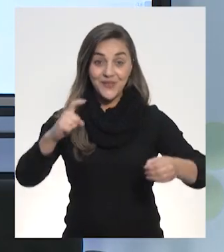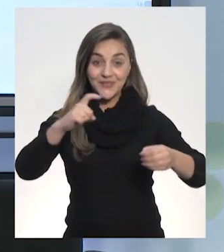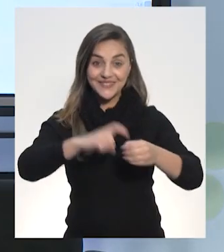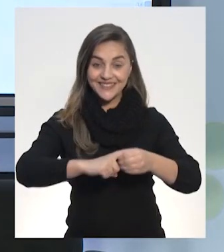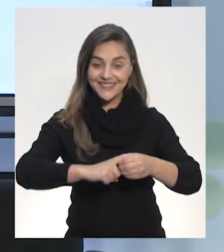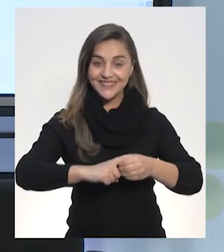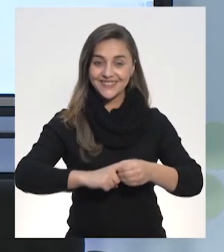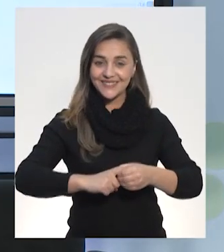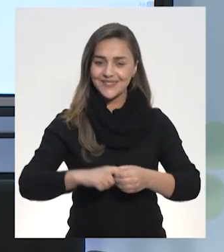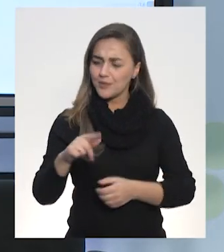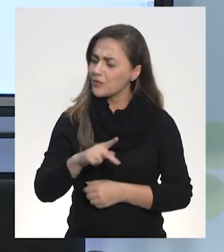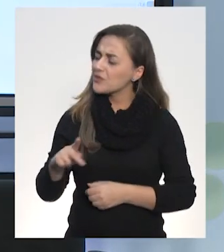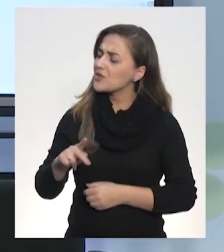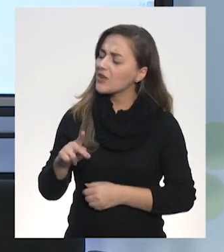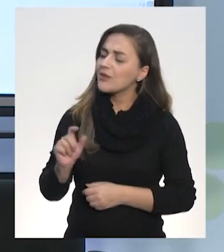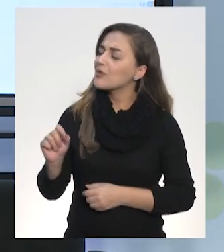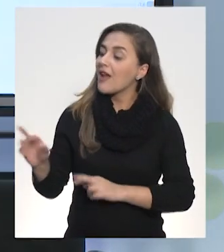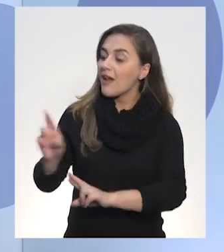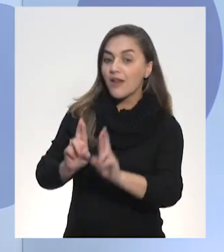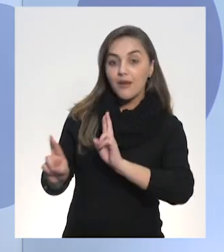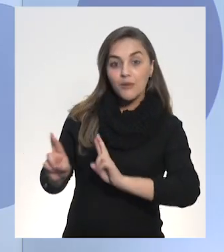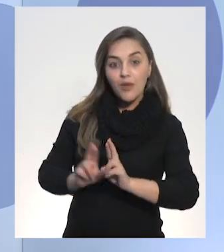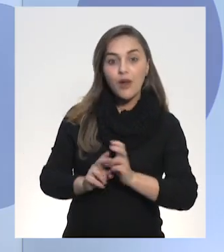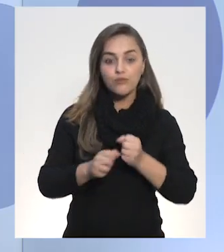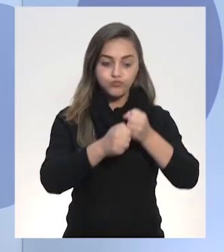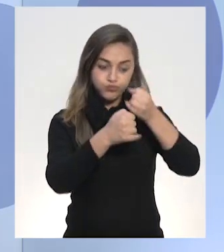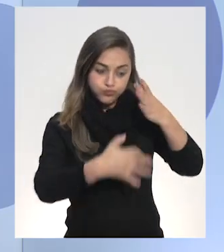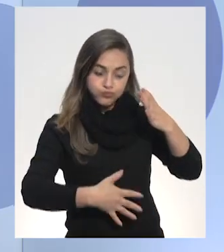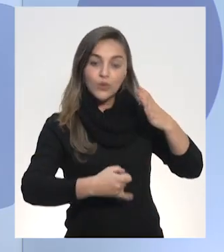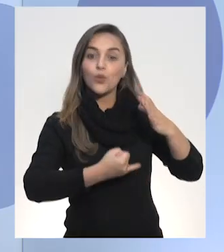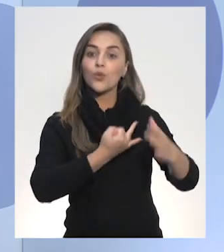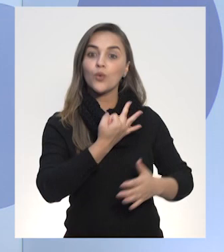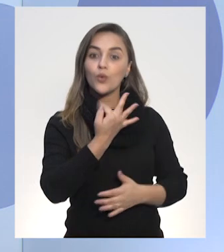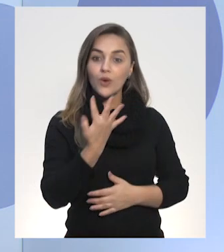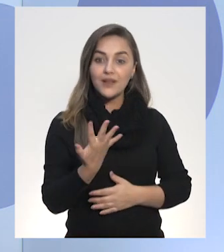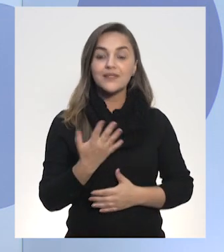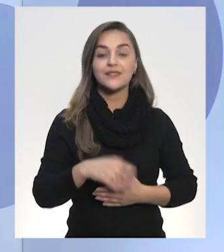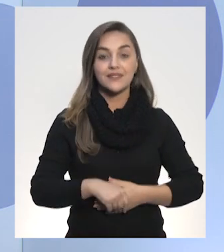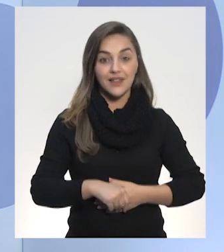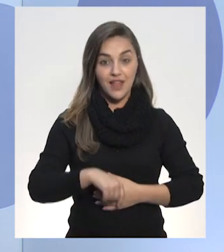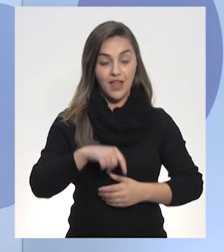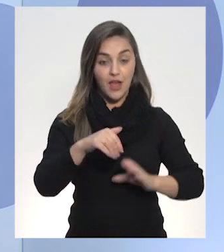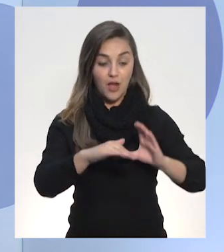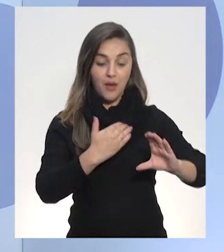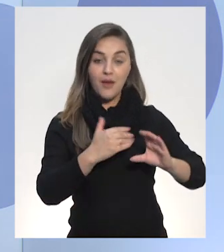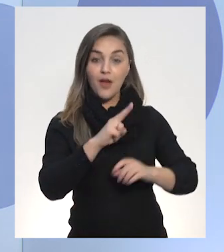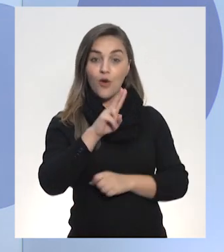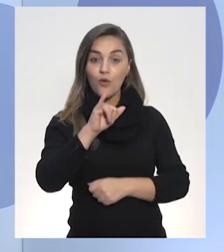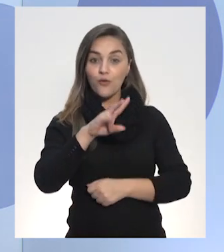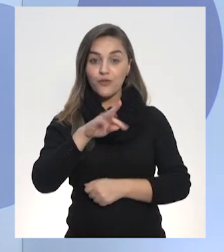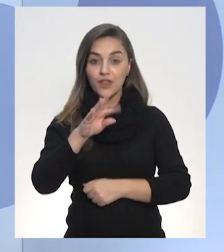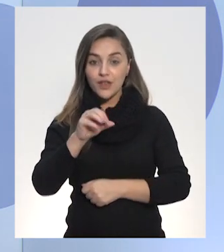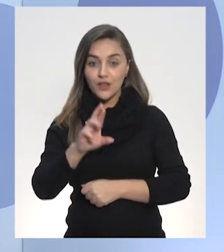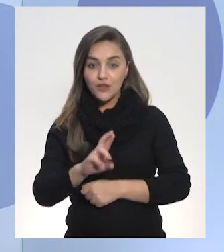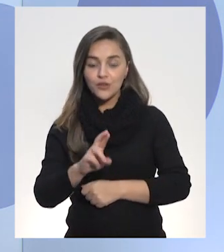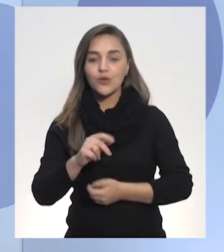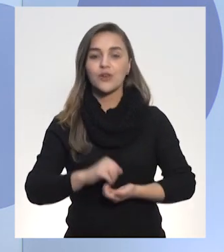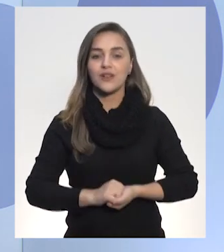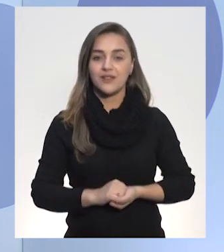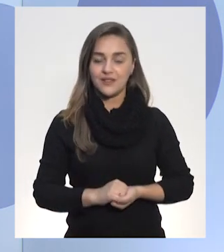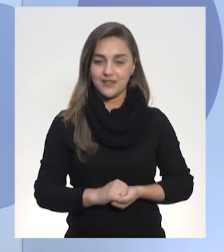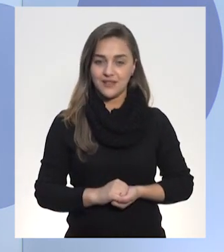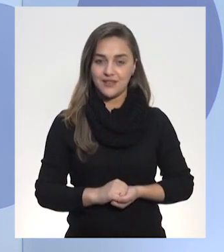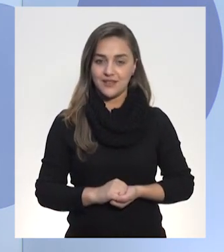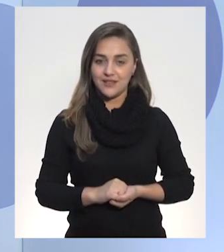Voltamos. E aí, professor Antônio, o que o pessoal está respondendo? Muitas respostas. O Vitor respondeu 1 as, 2